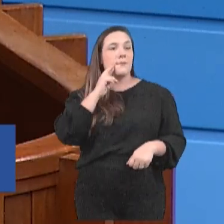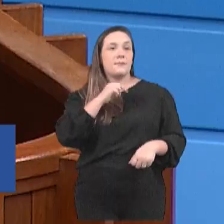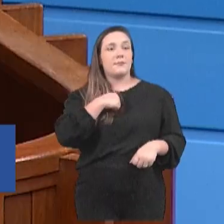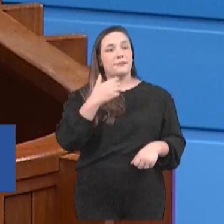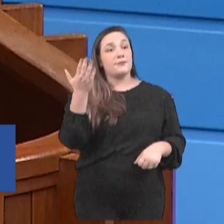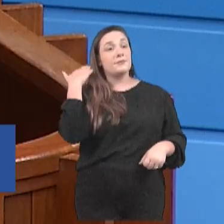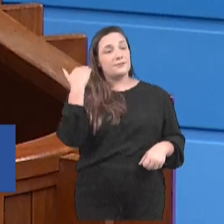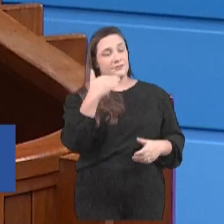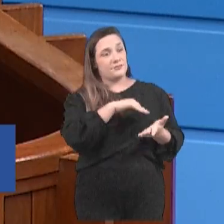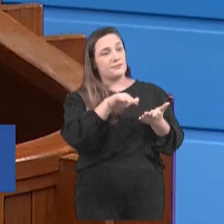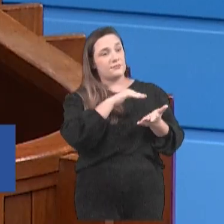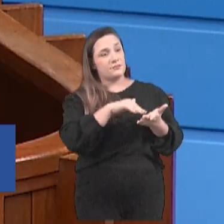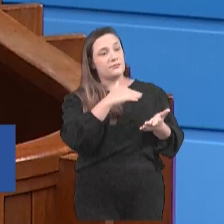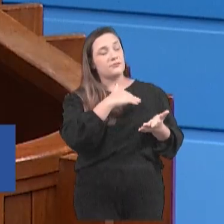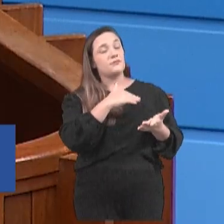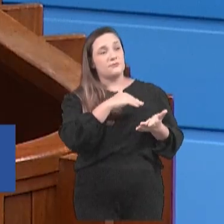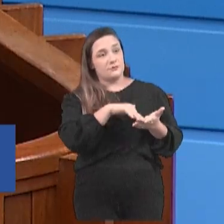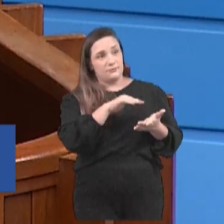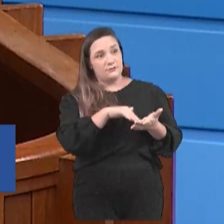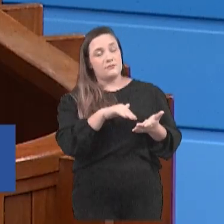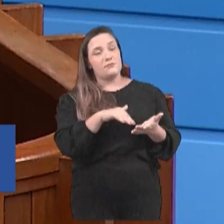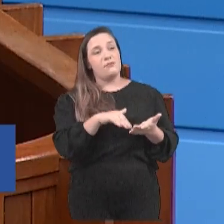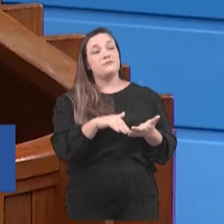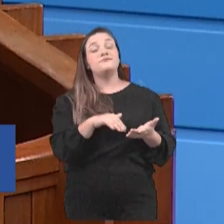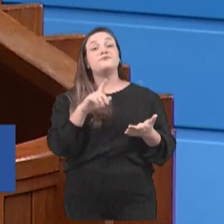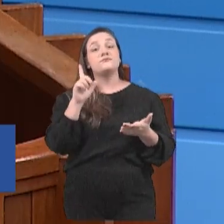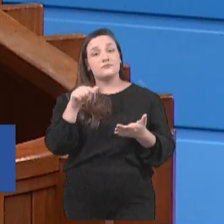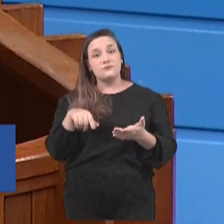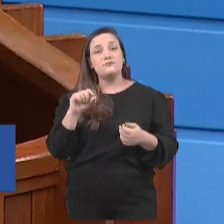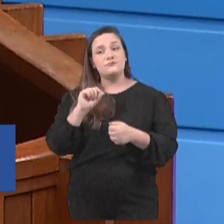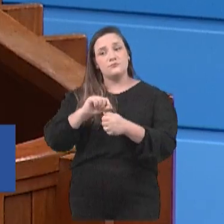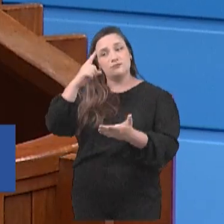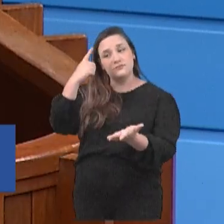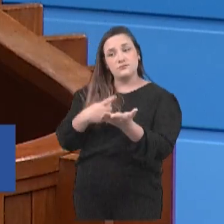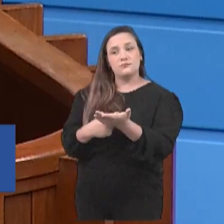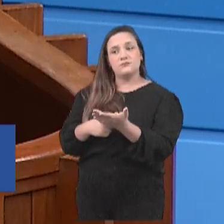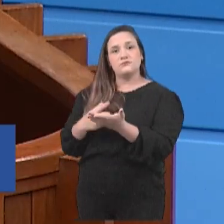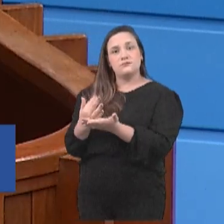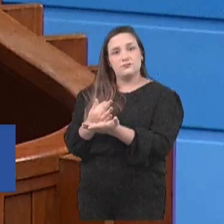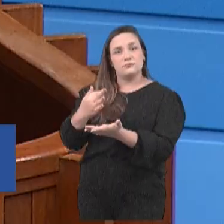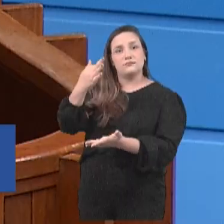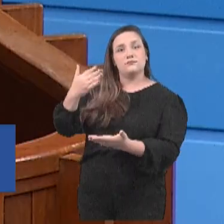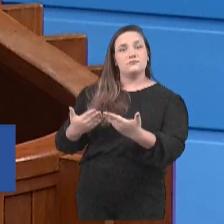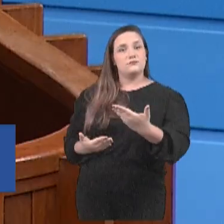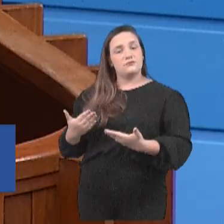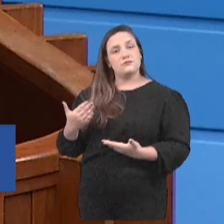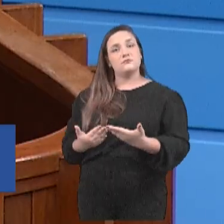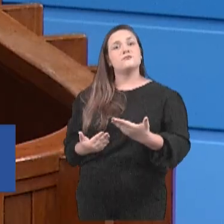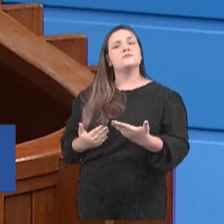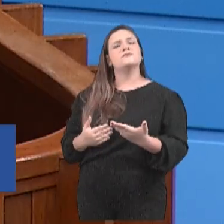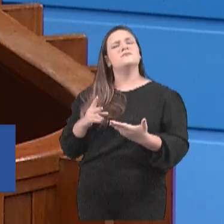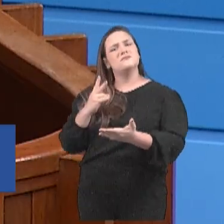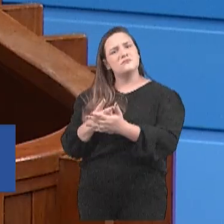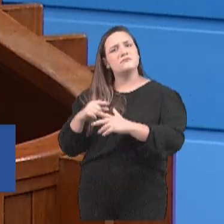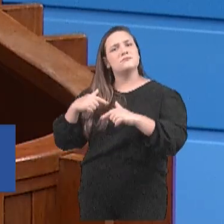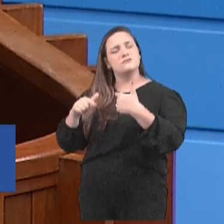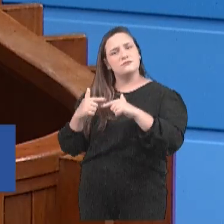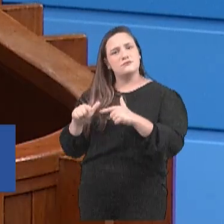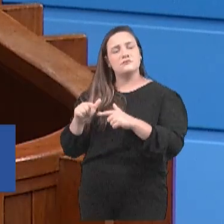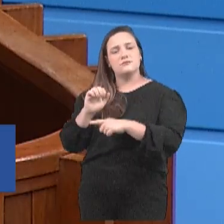secretário de governo, ele fez um compromisso com o Fórum de Servidores que iria trabalhar muito para que o Estado